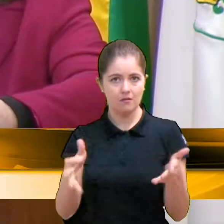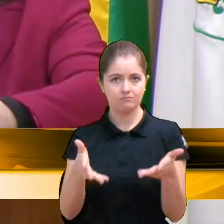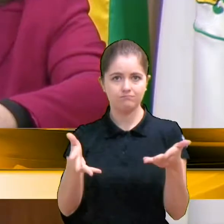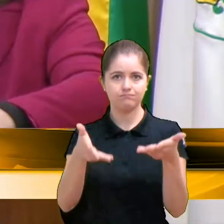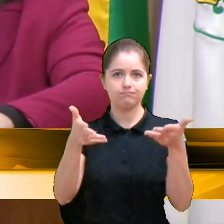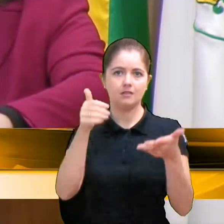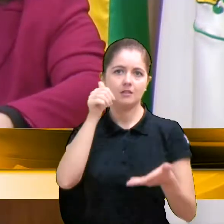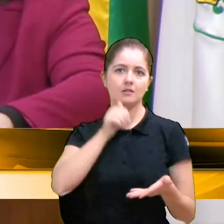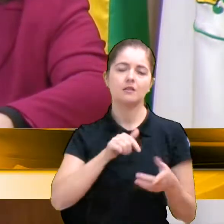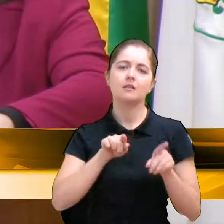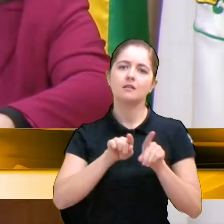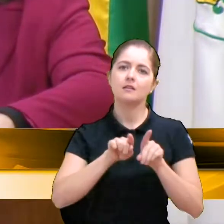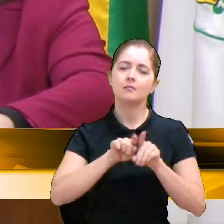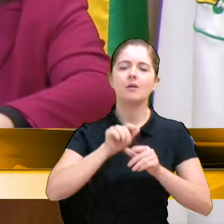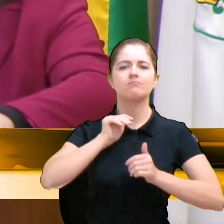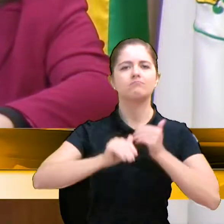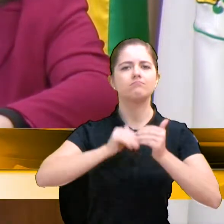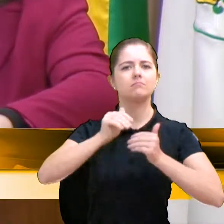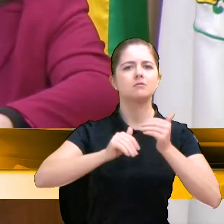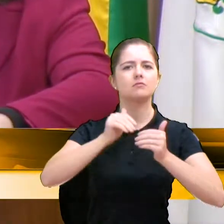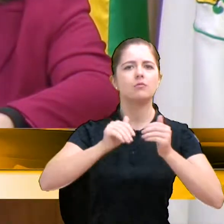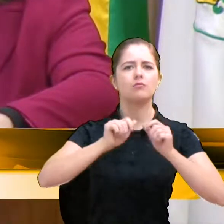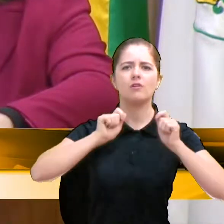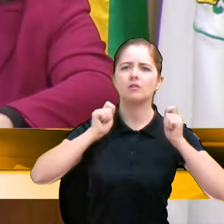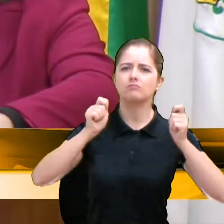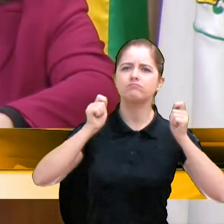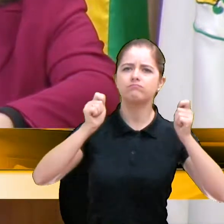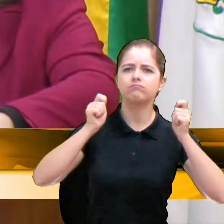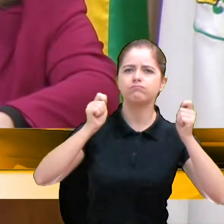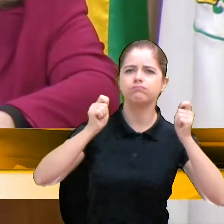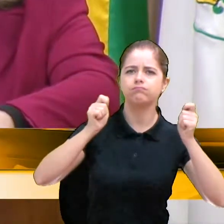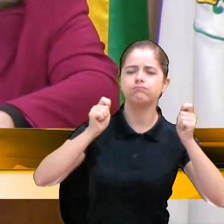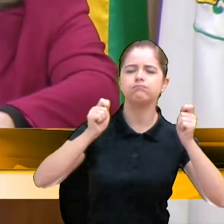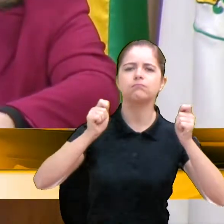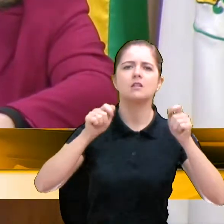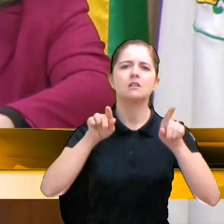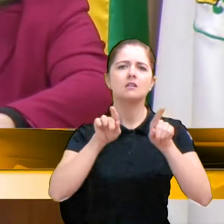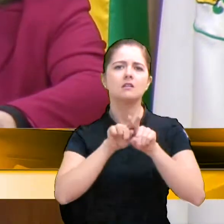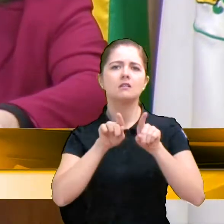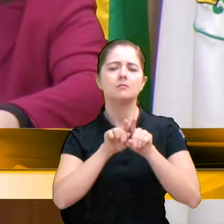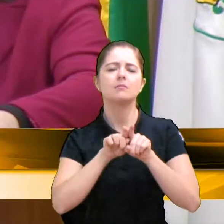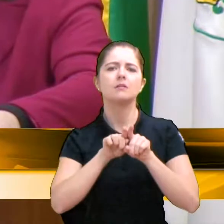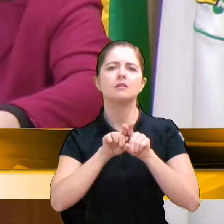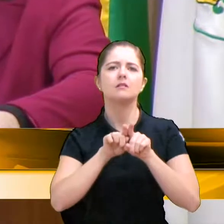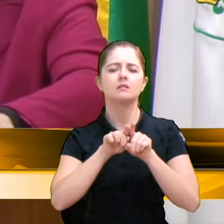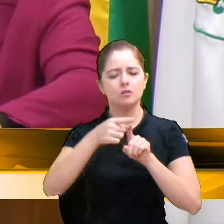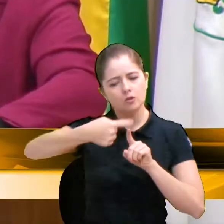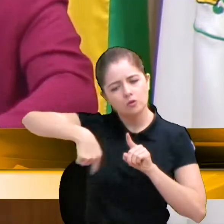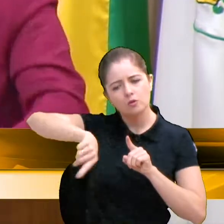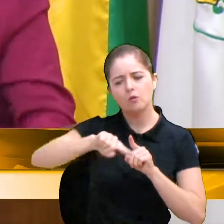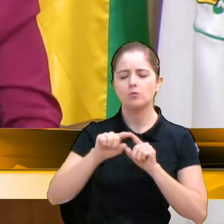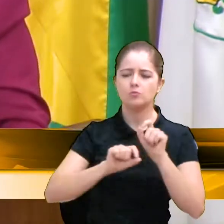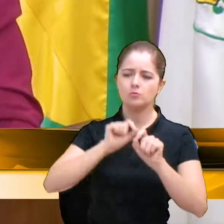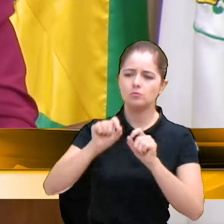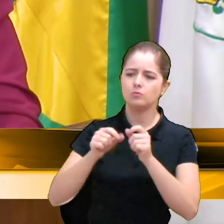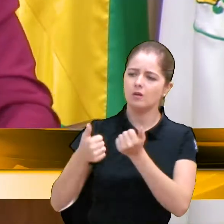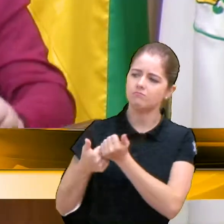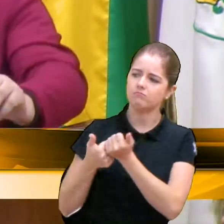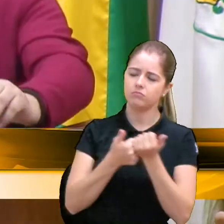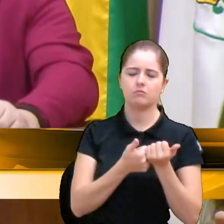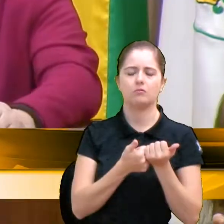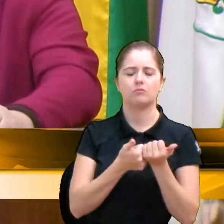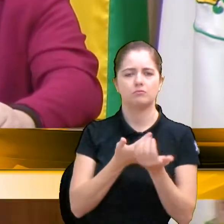realizando audiências públicas. Enfim, nós pedimos, então, o apoio dos nobres pares, né, porque achamos que